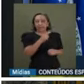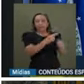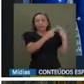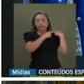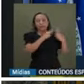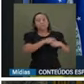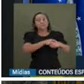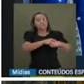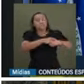do Brasil